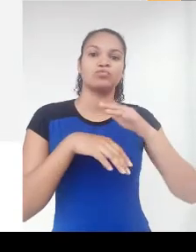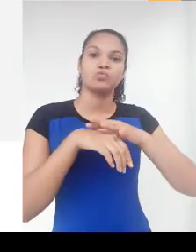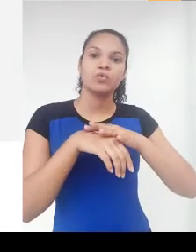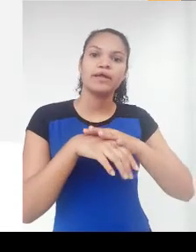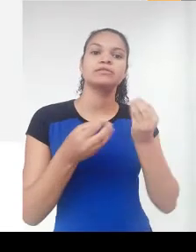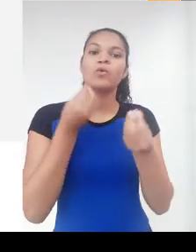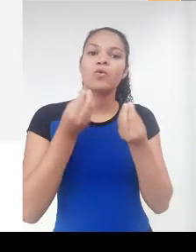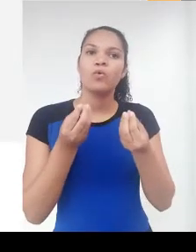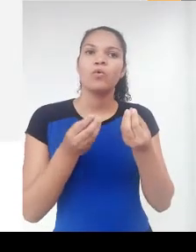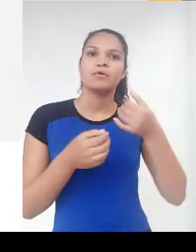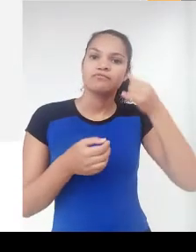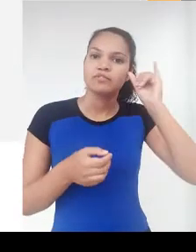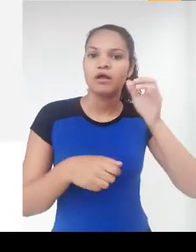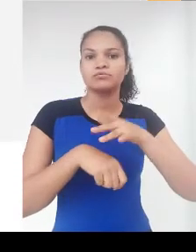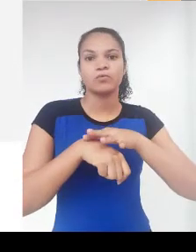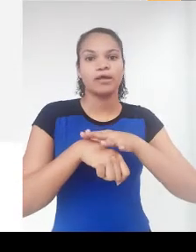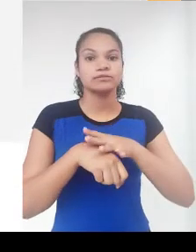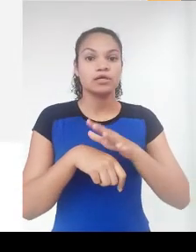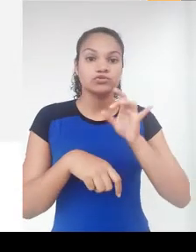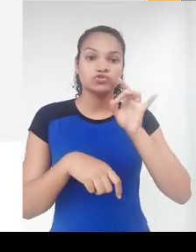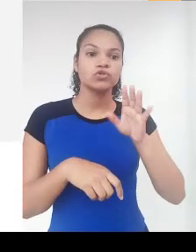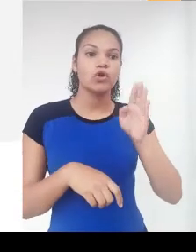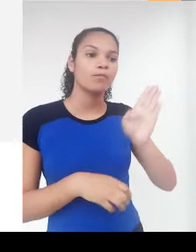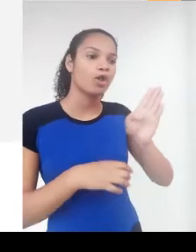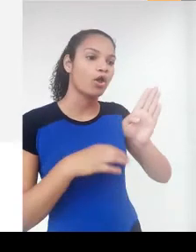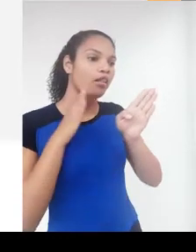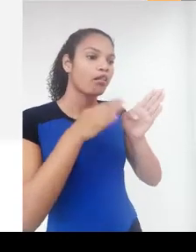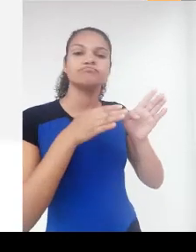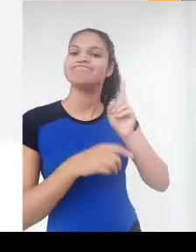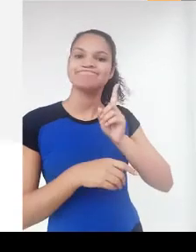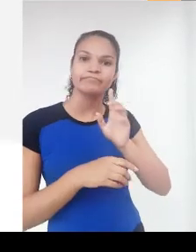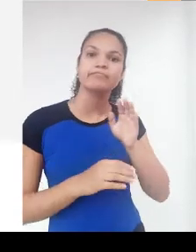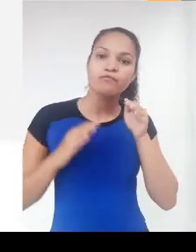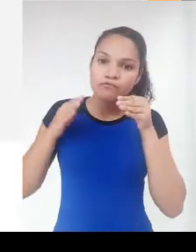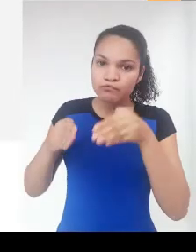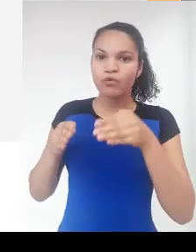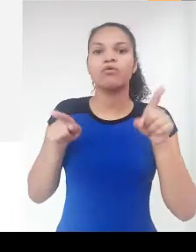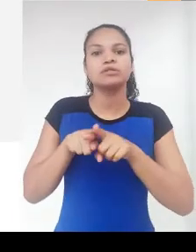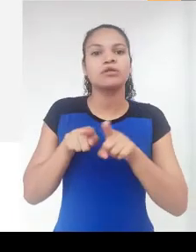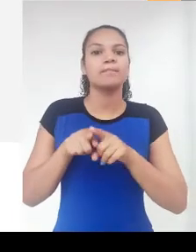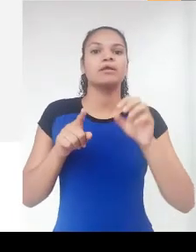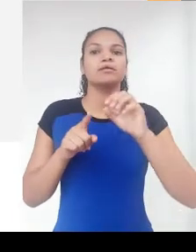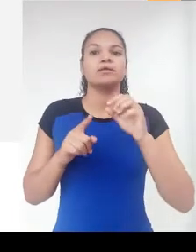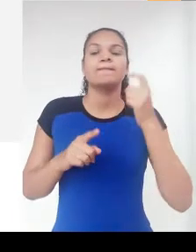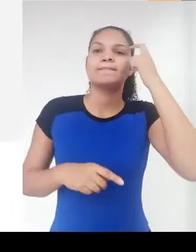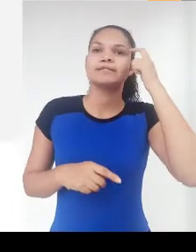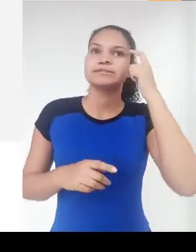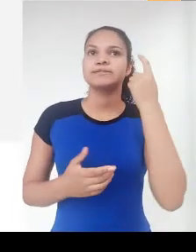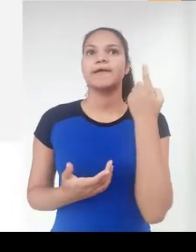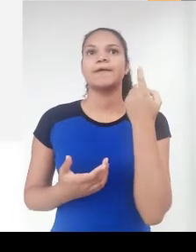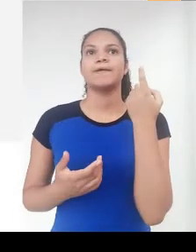à doença, mas considerando não só o modelo biológico, mas também a importância de se